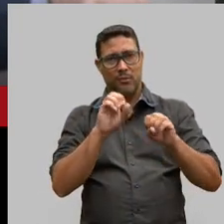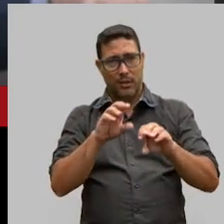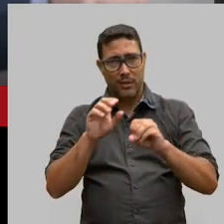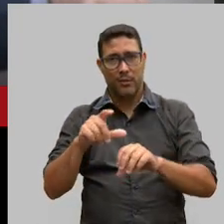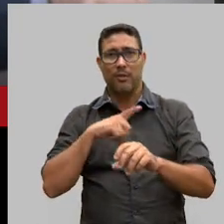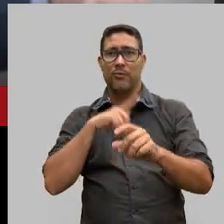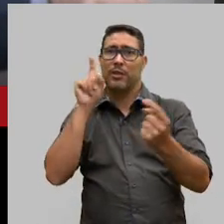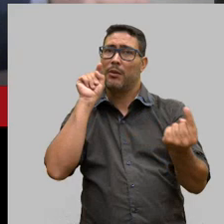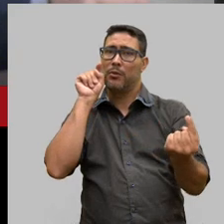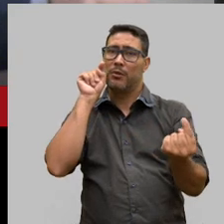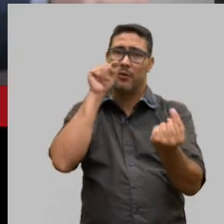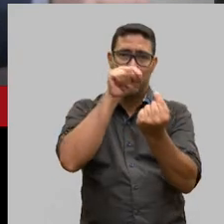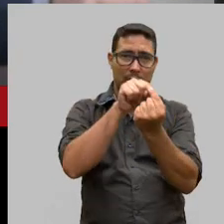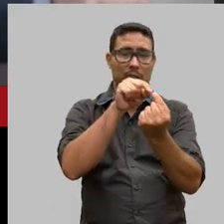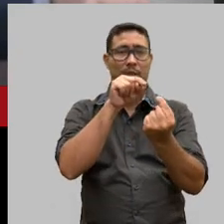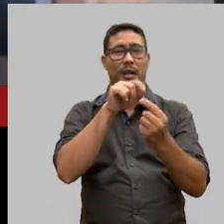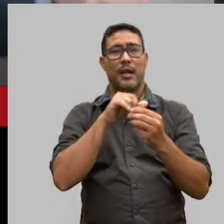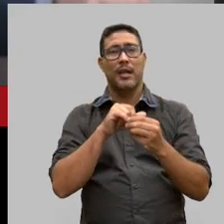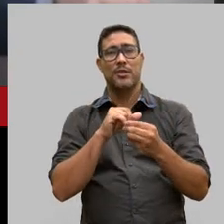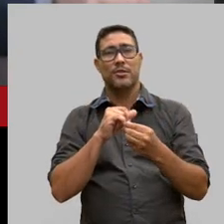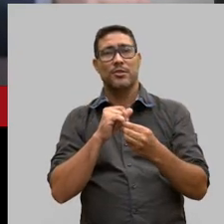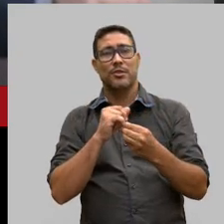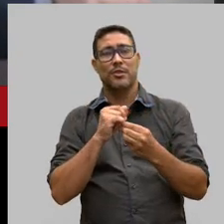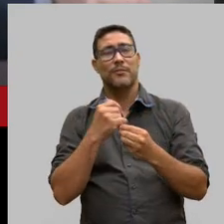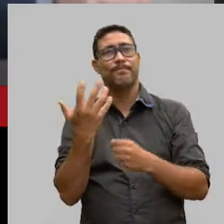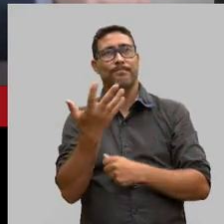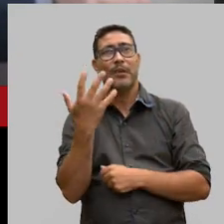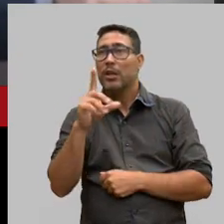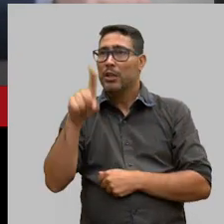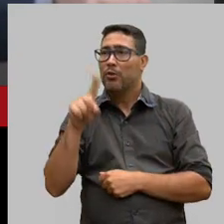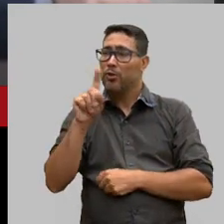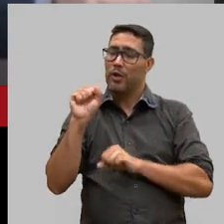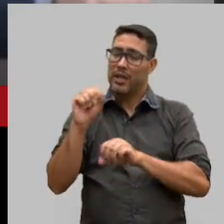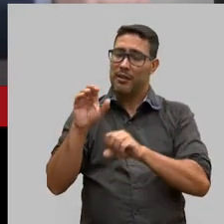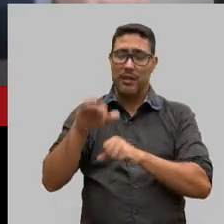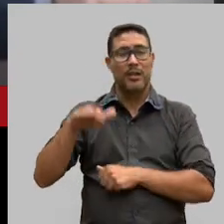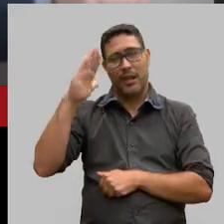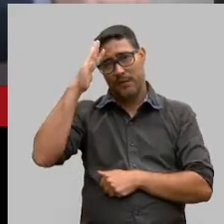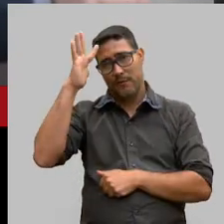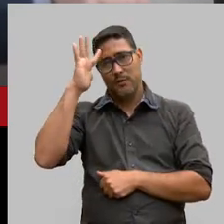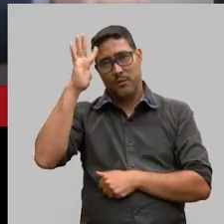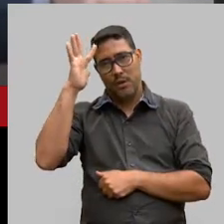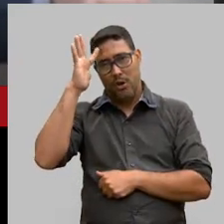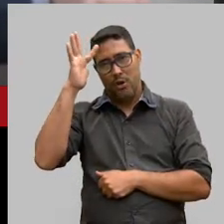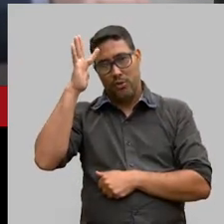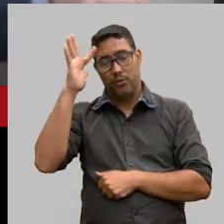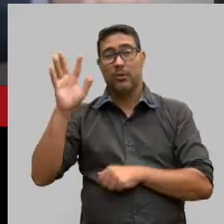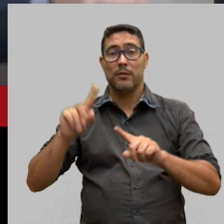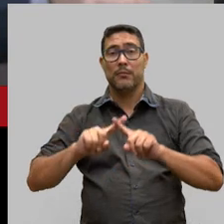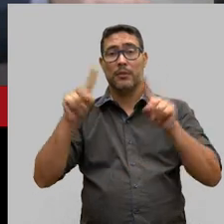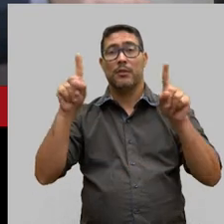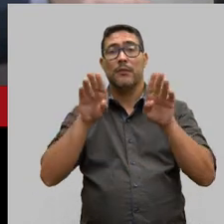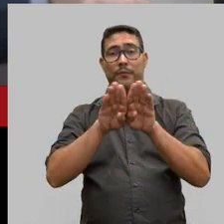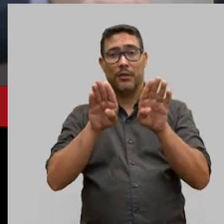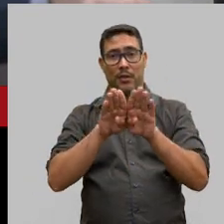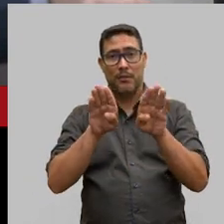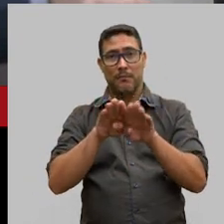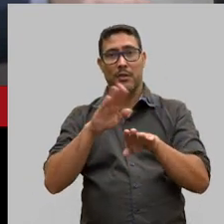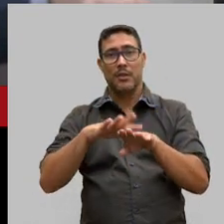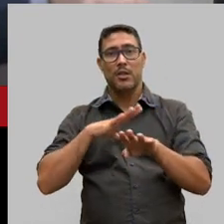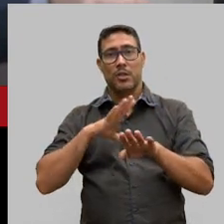aí eh não só ensinar o conteúdo teórico mas também desenvolver